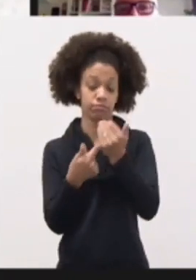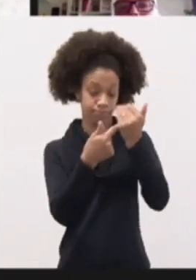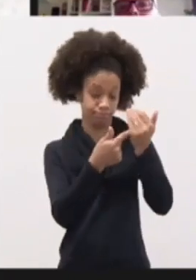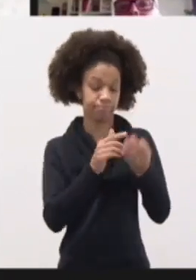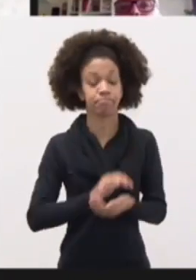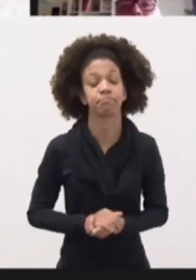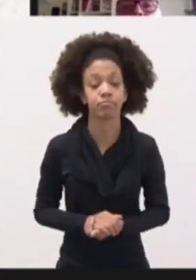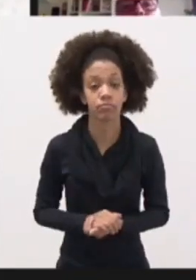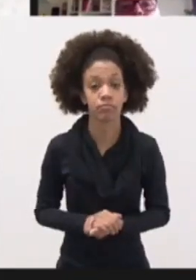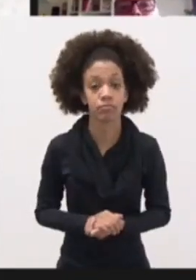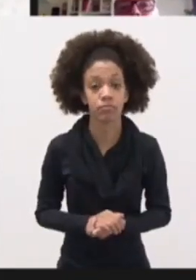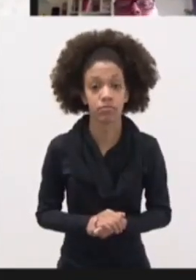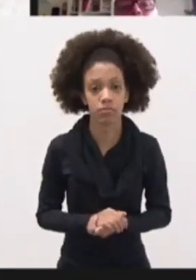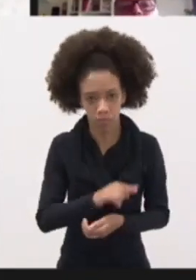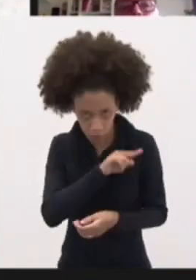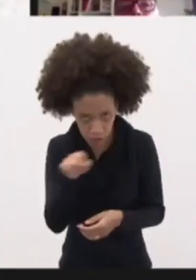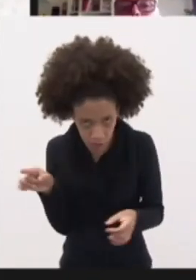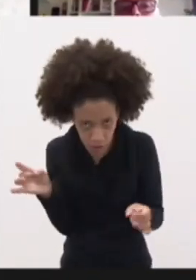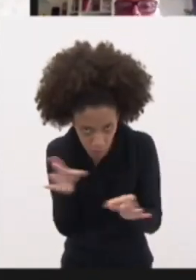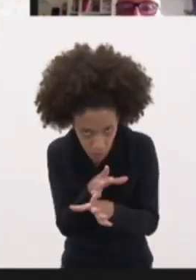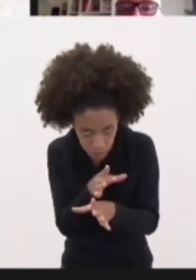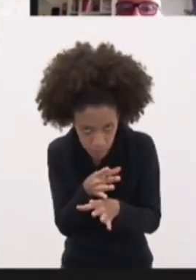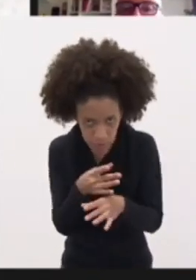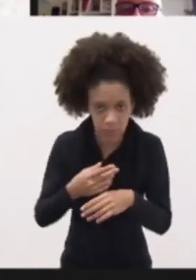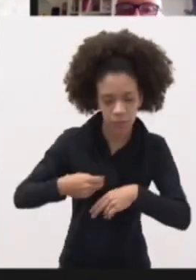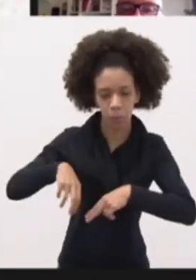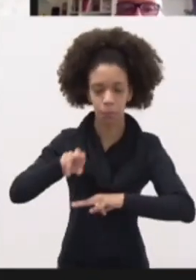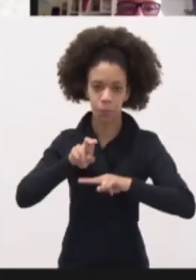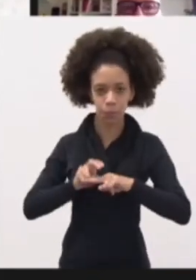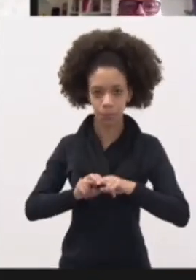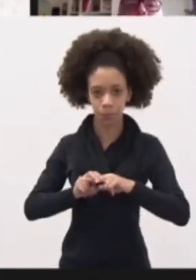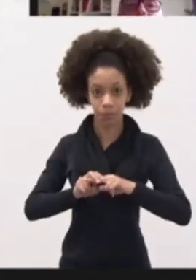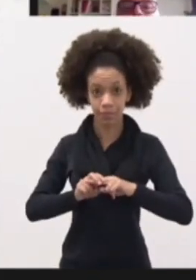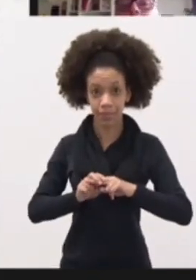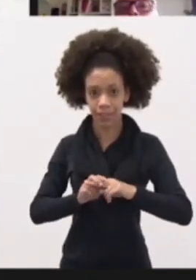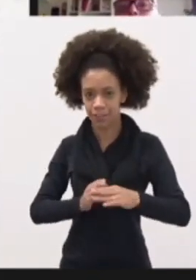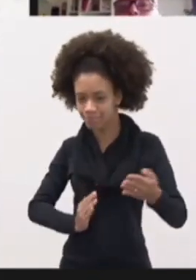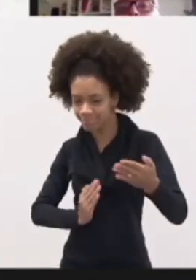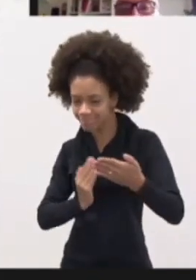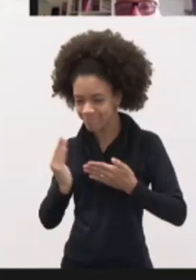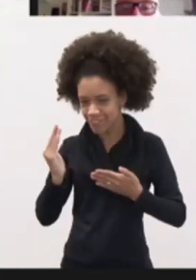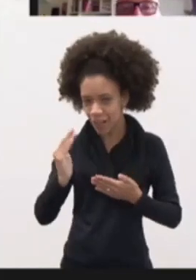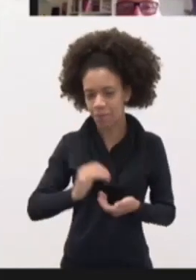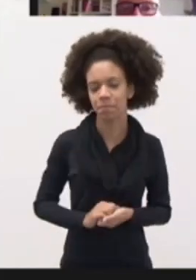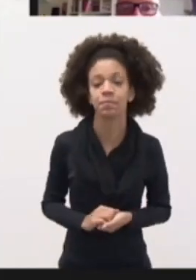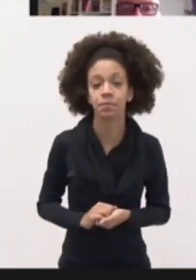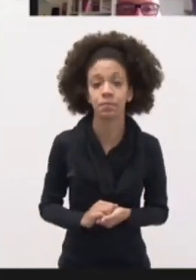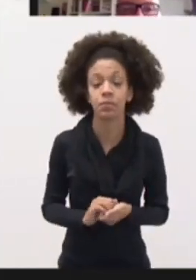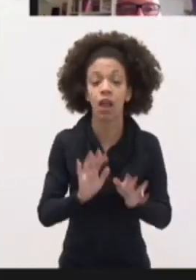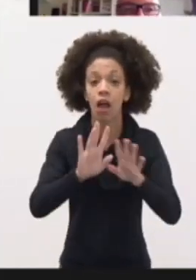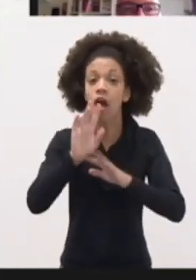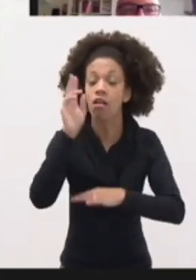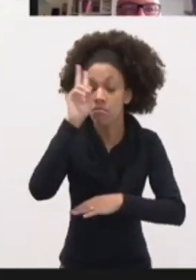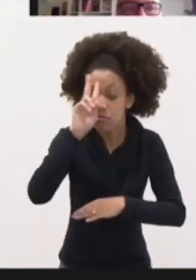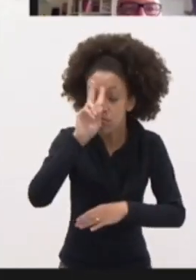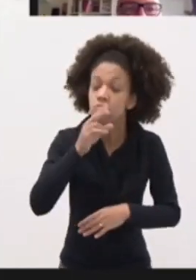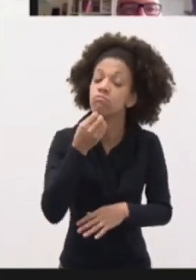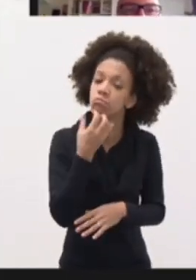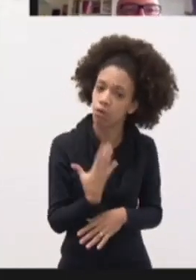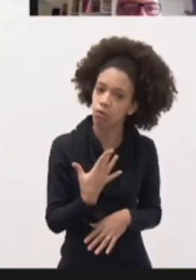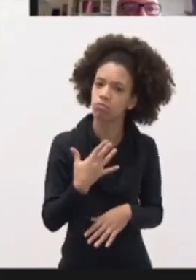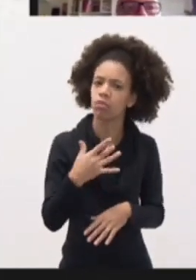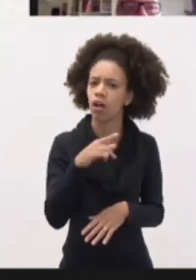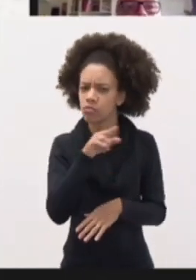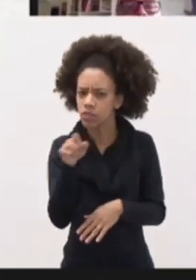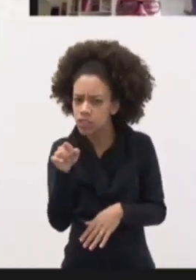pedagógica. Prontos por aí? Então, se acomodem e vamos para a nossa aula. É bom sempre lembrar, né, gente? Vocês, quem acompanhou